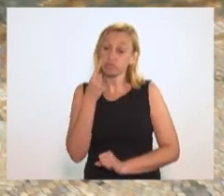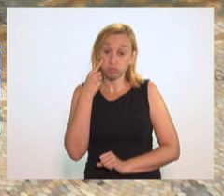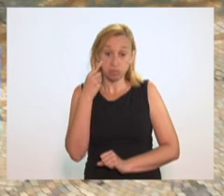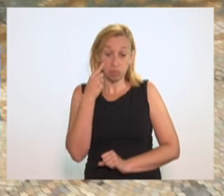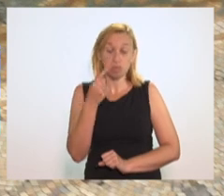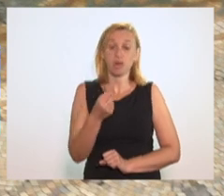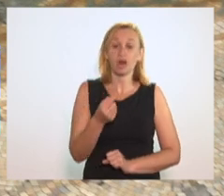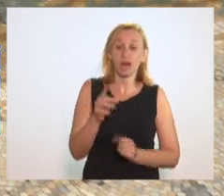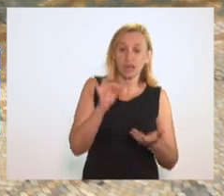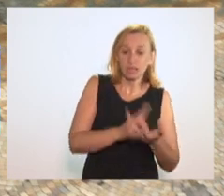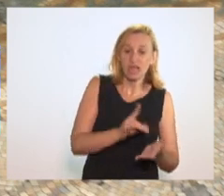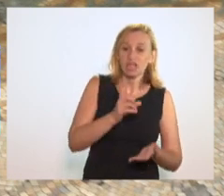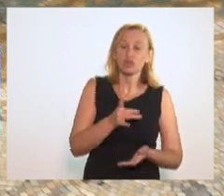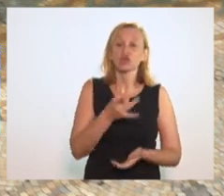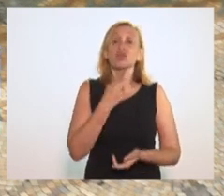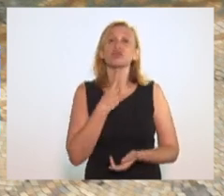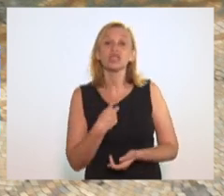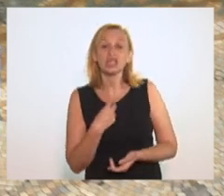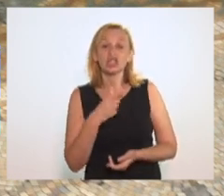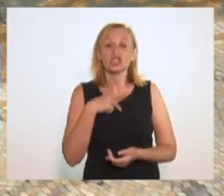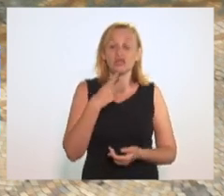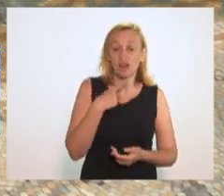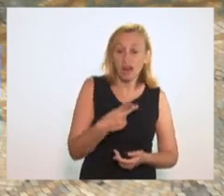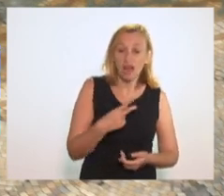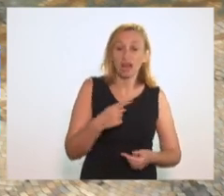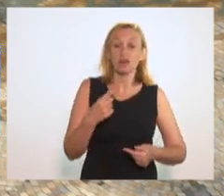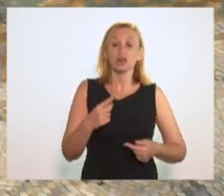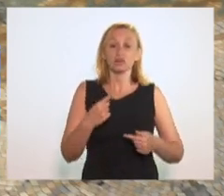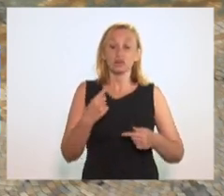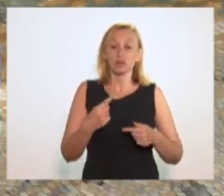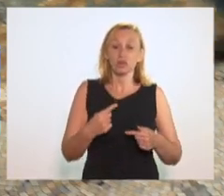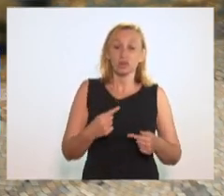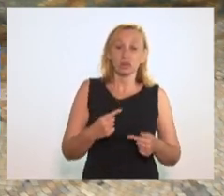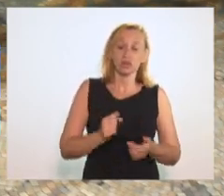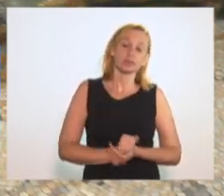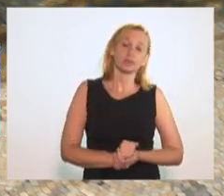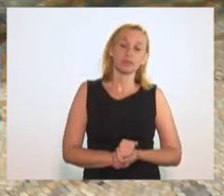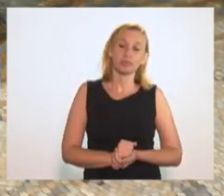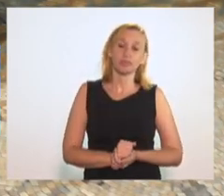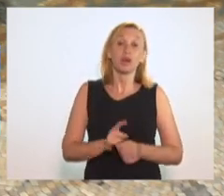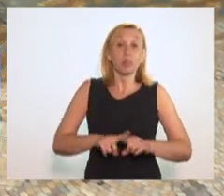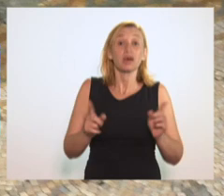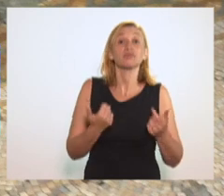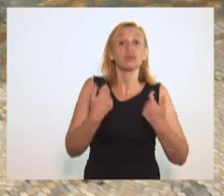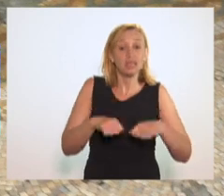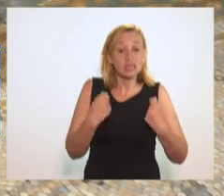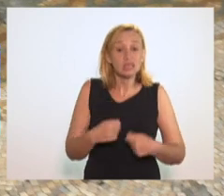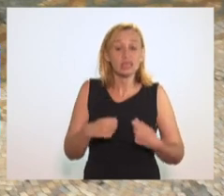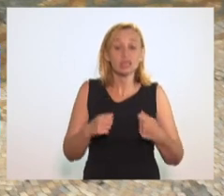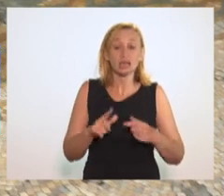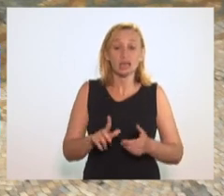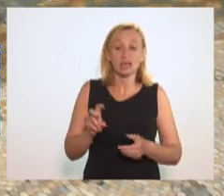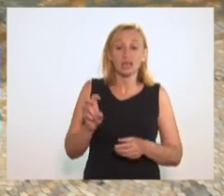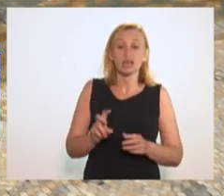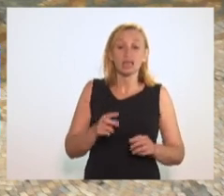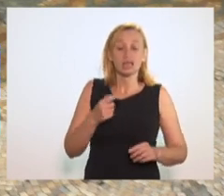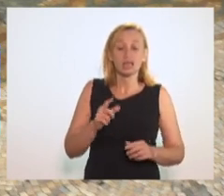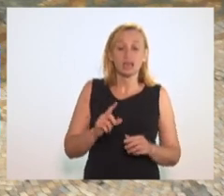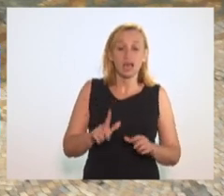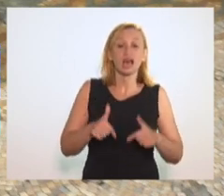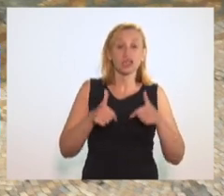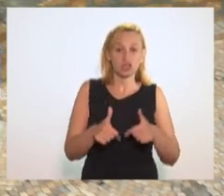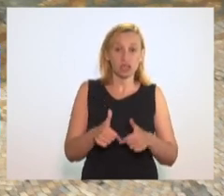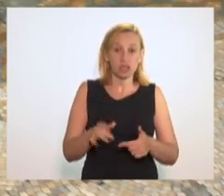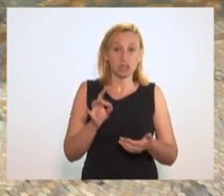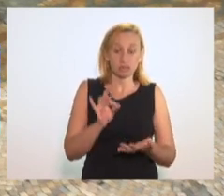na vontade de fazer. A vontade política é fundamental e importante, mas a gente precisa se assentar na realidade e,